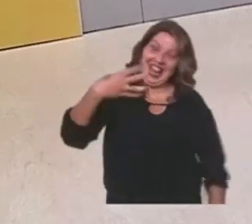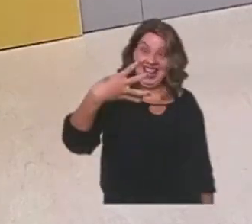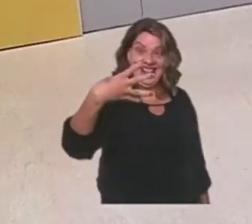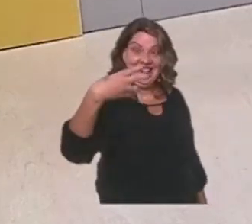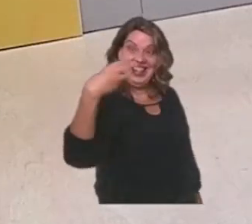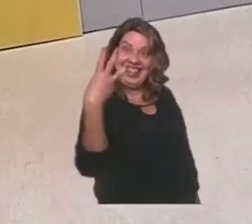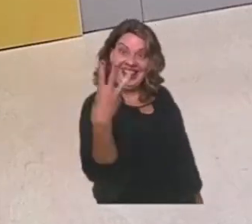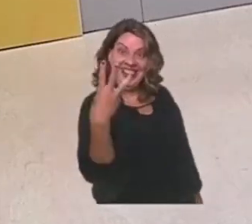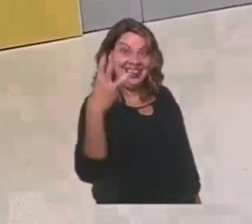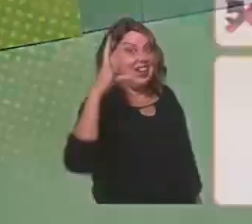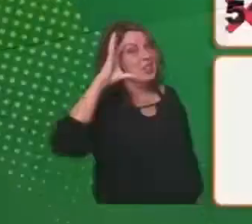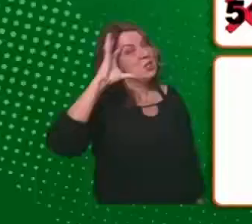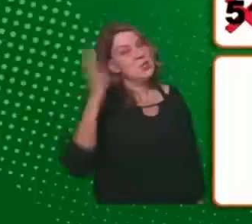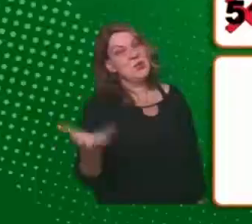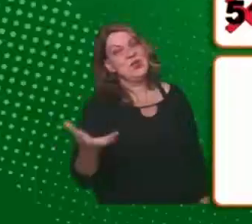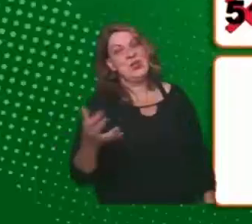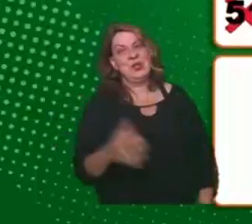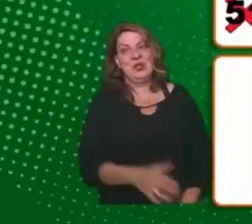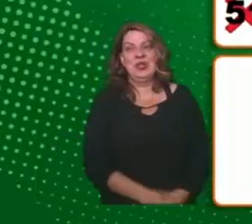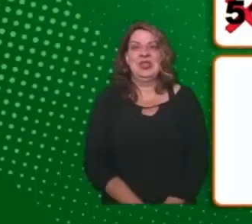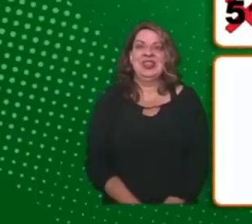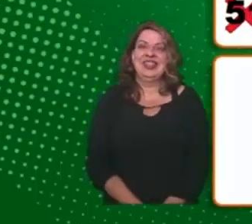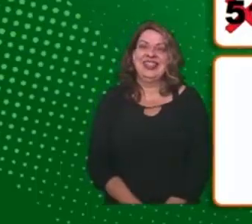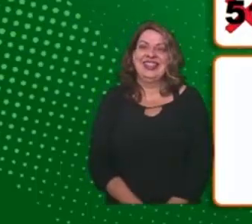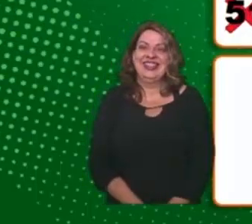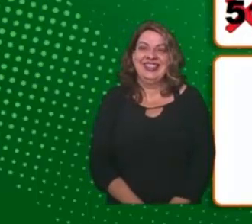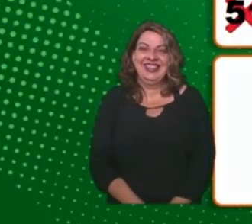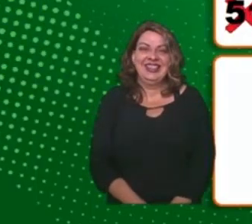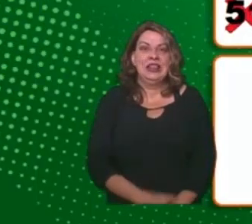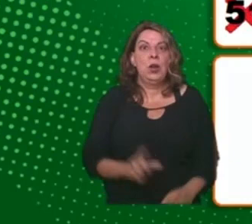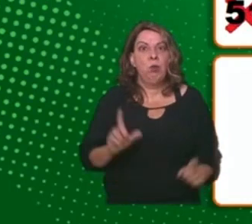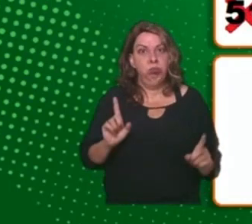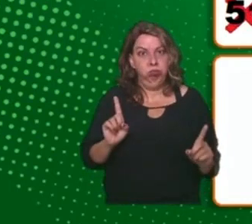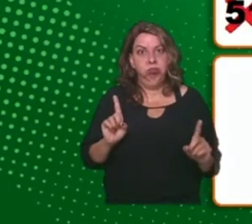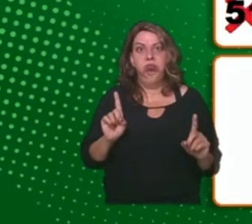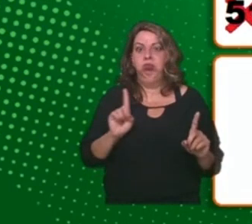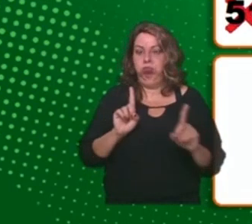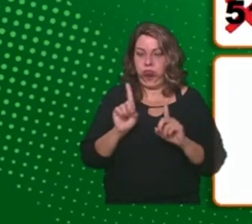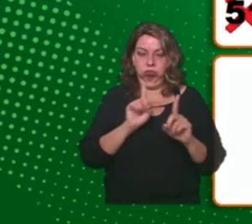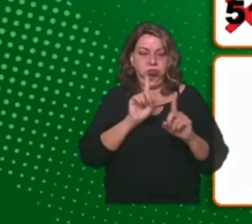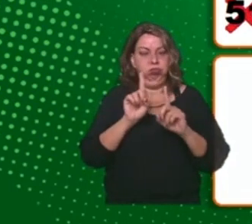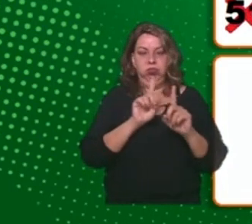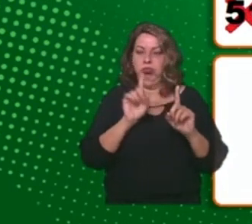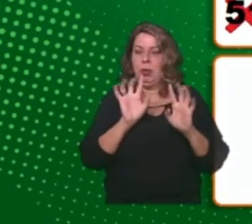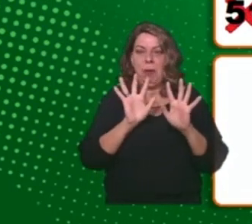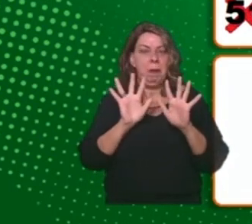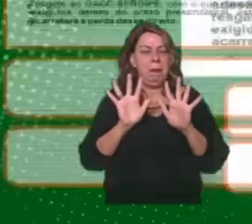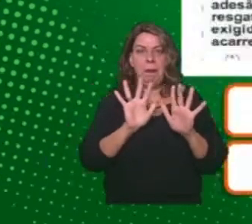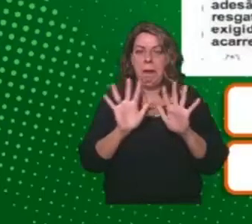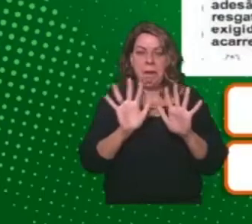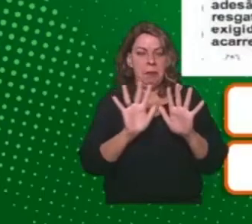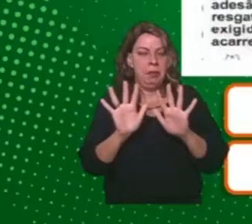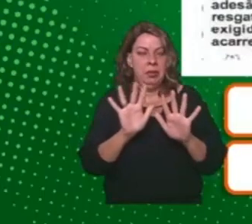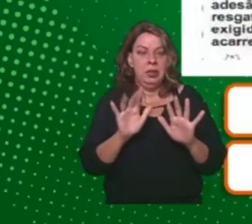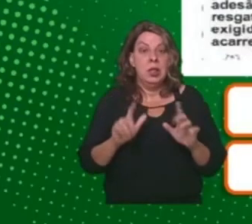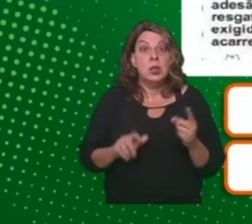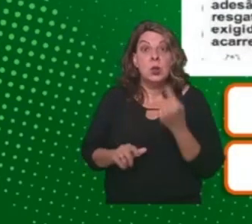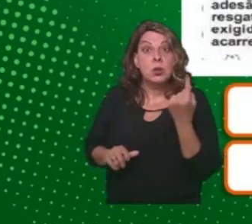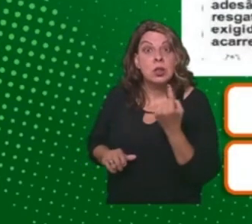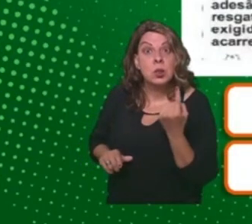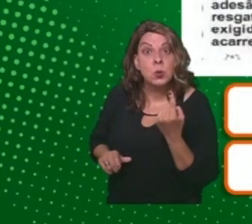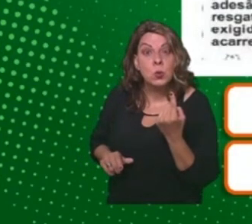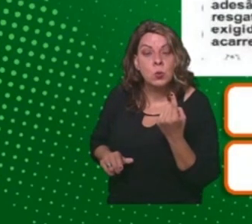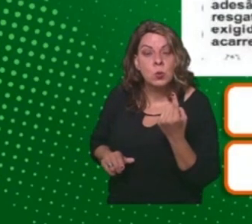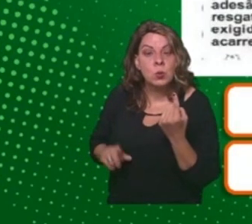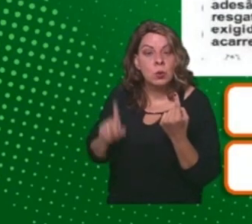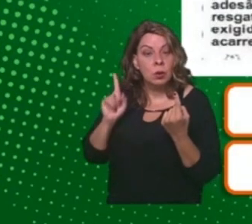43? Você decidiu! Olha só, e tava disputado. Tava muito disputado. Levou sozinho, é isso